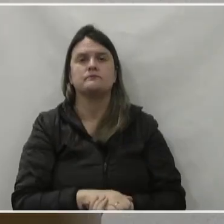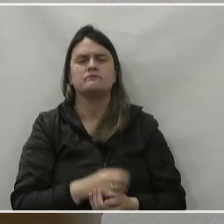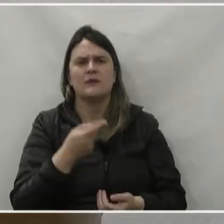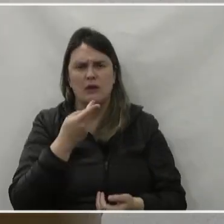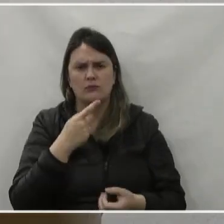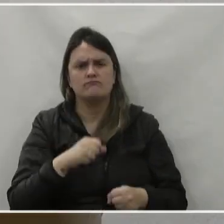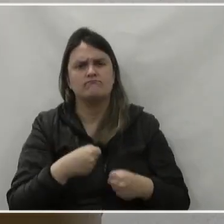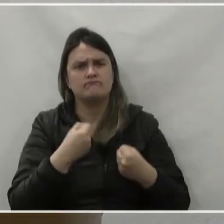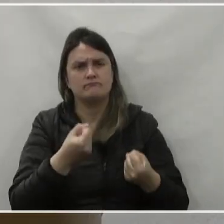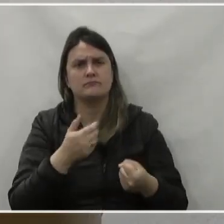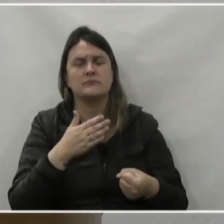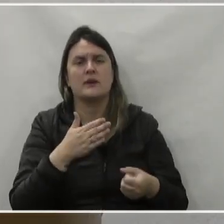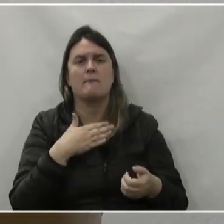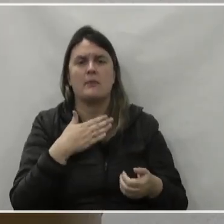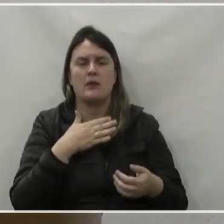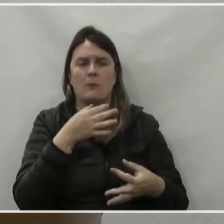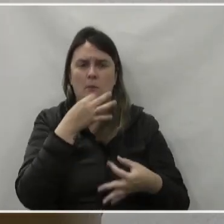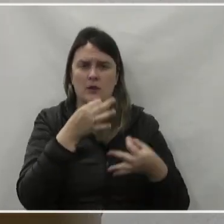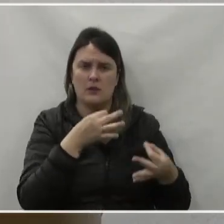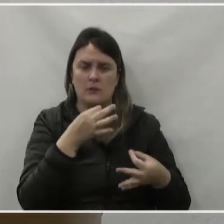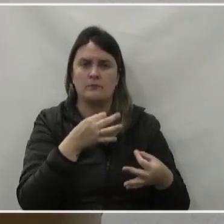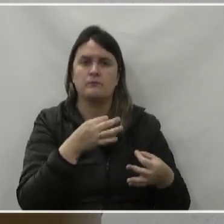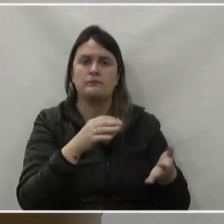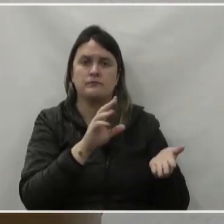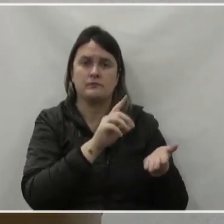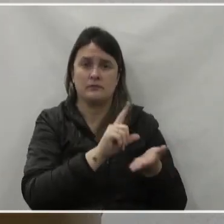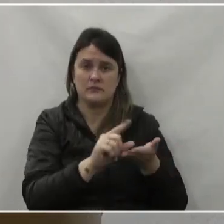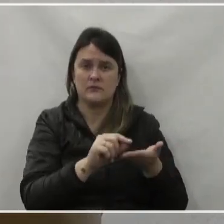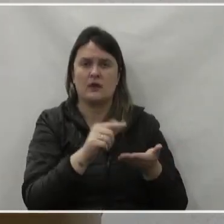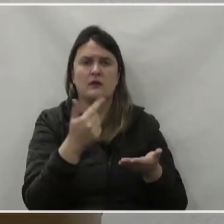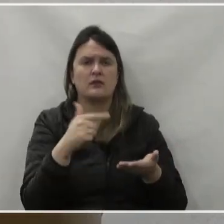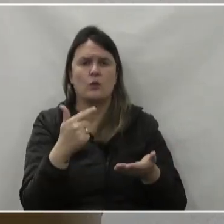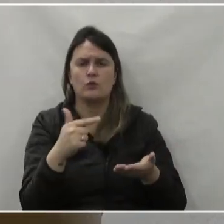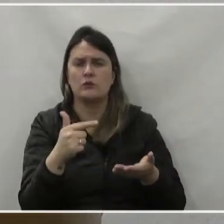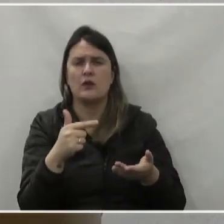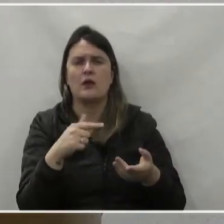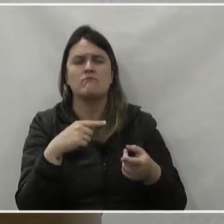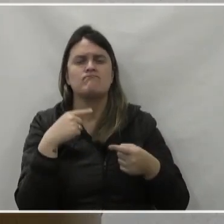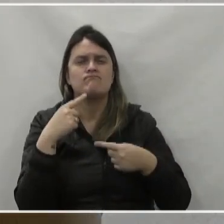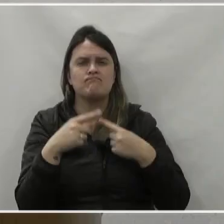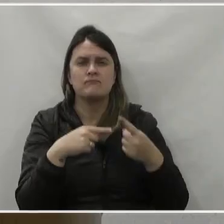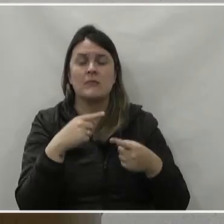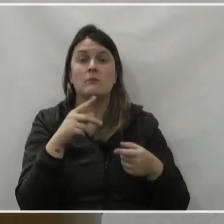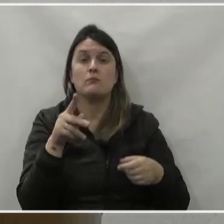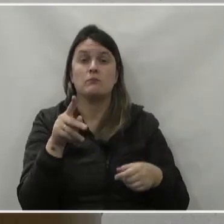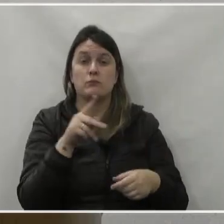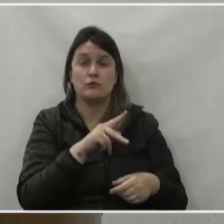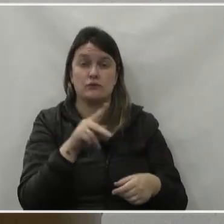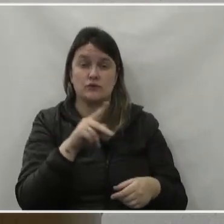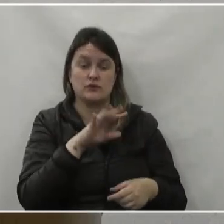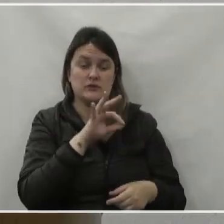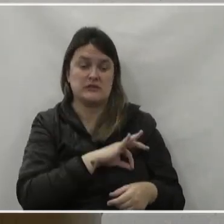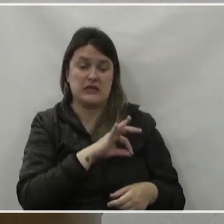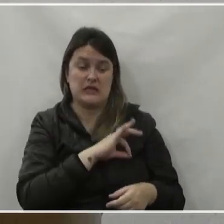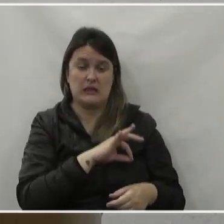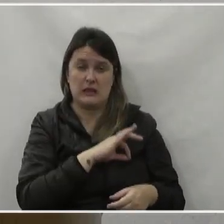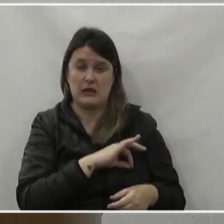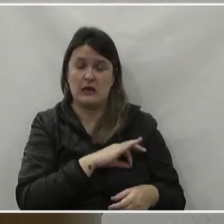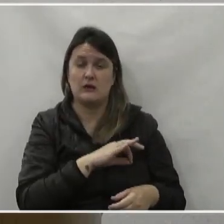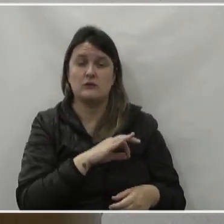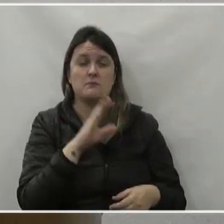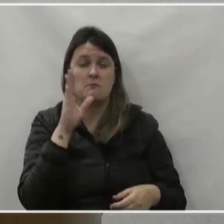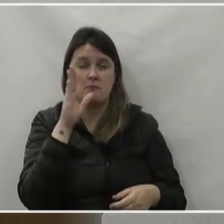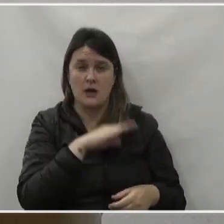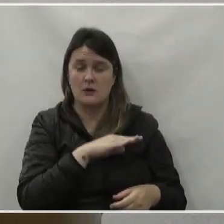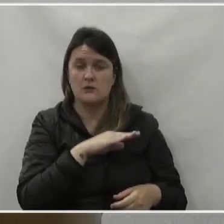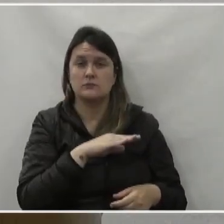insistir em minhas teses. No artigo Sem Rodeios, os professores ganham muito mal, publicado na ICL Notícias,